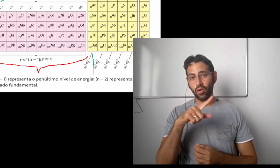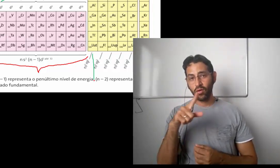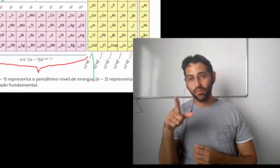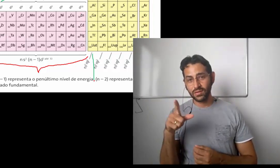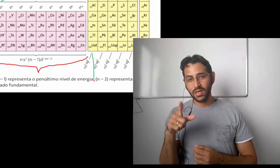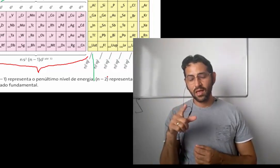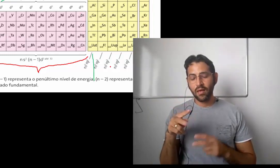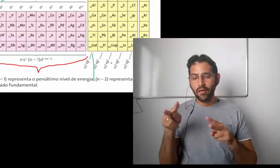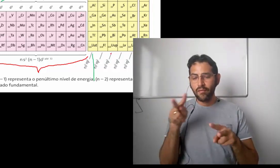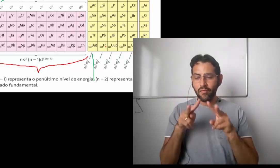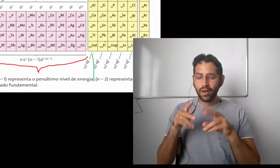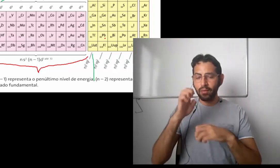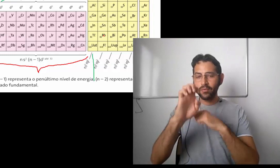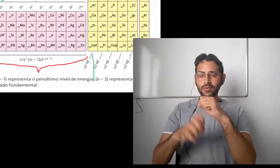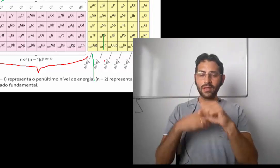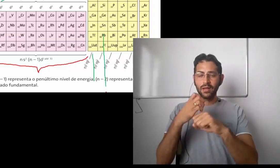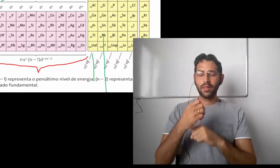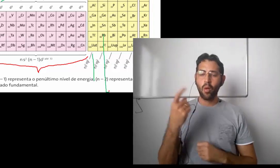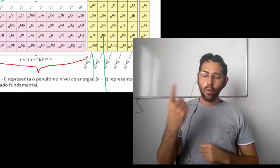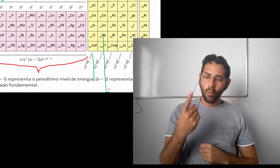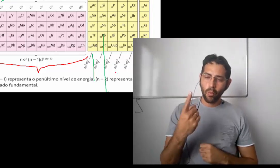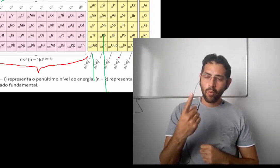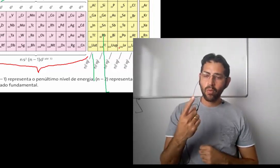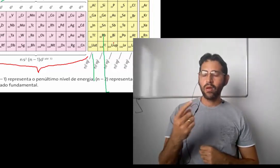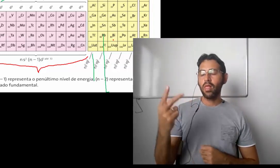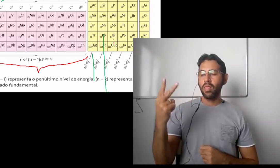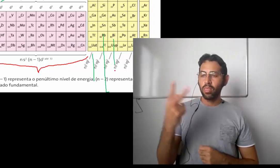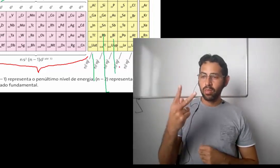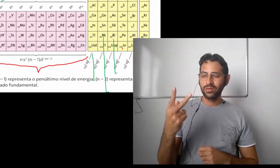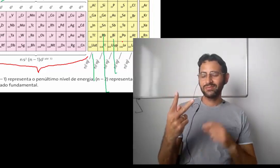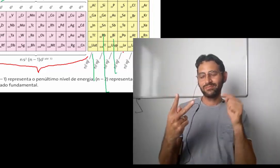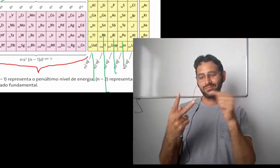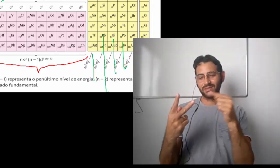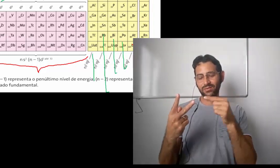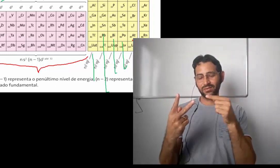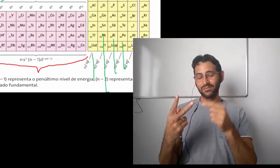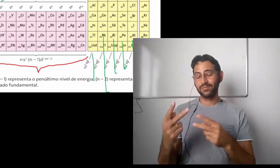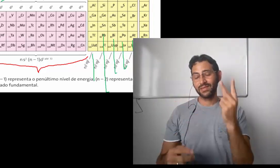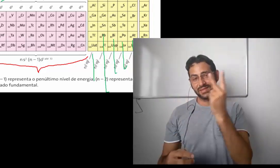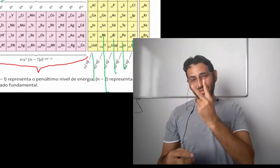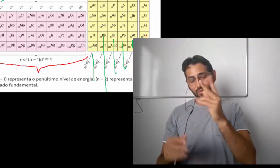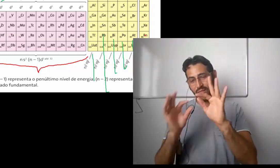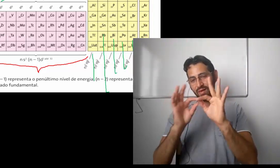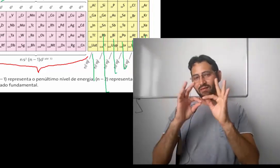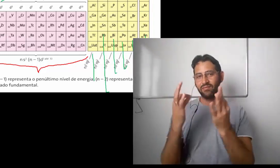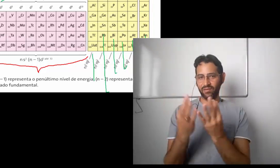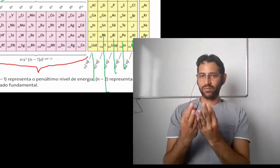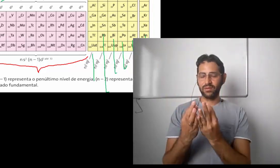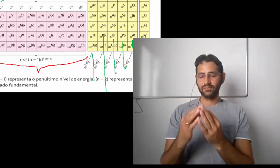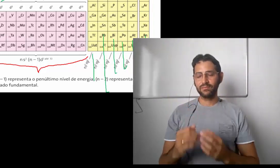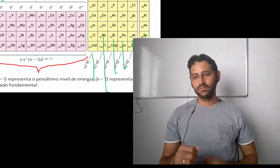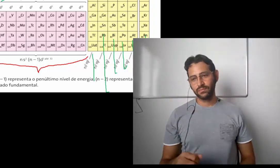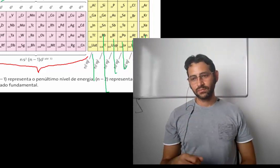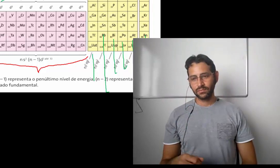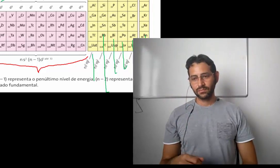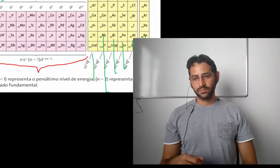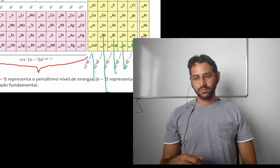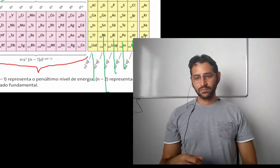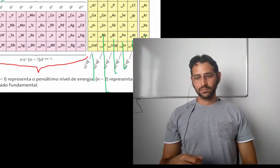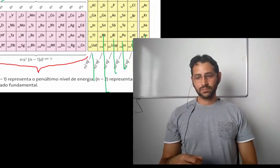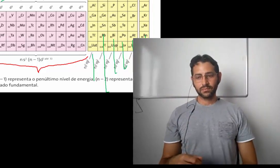conta os elétrons. P1 está nessa primeira. P2,